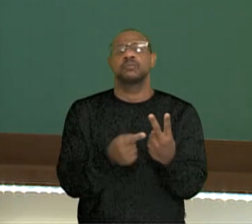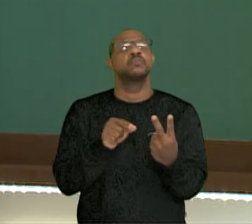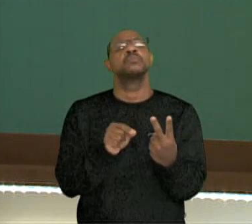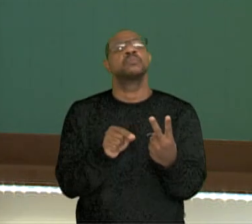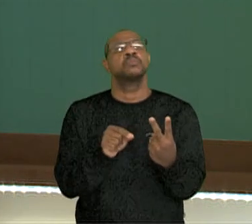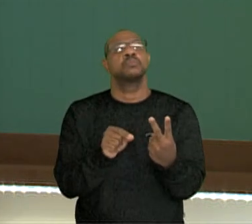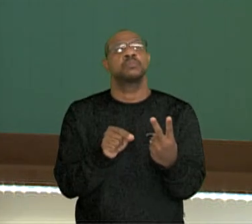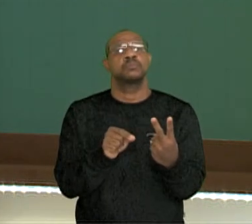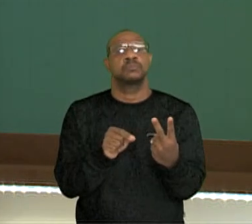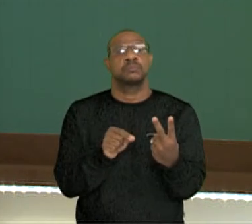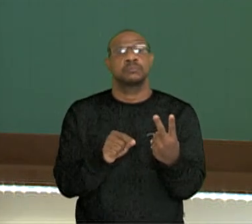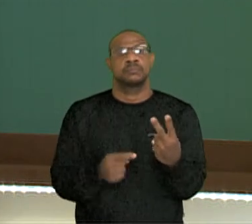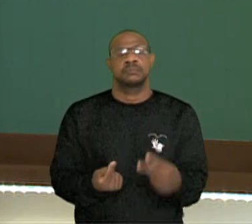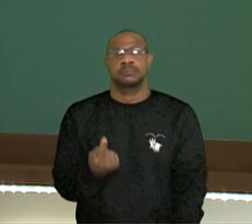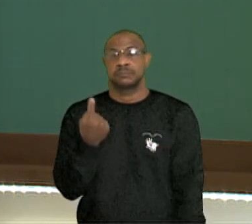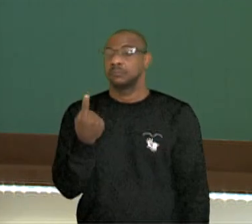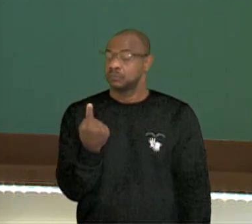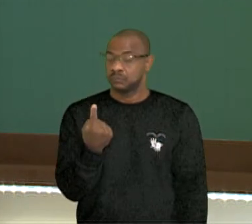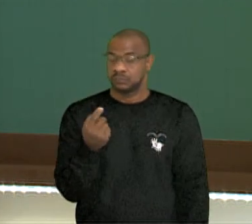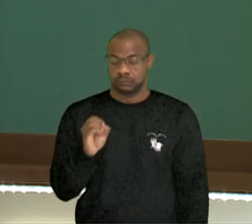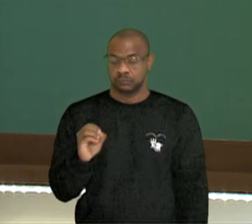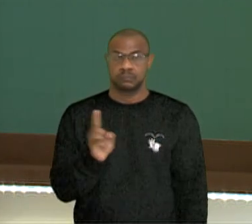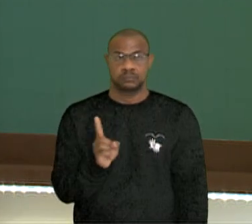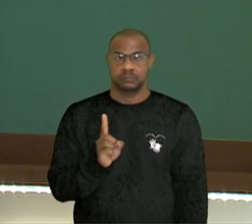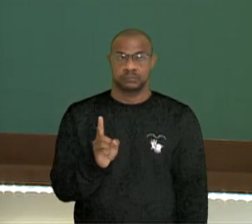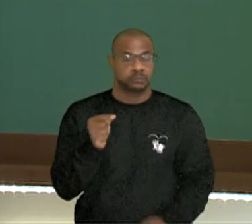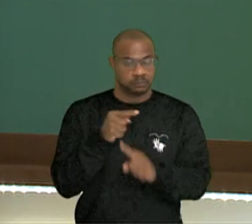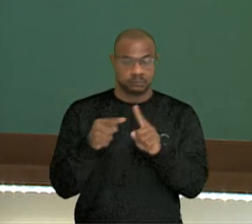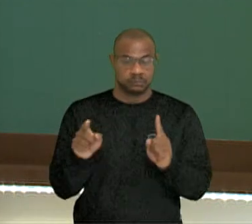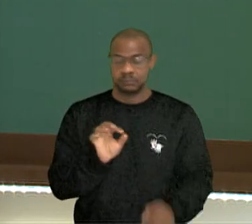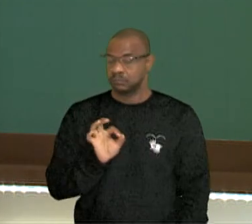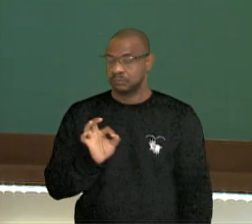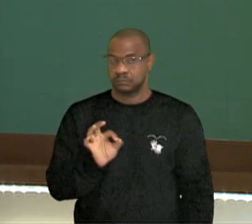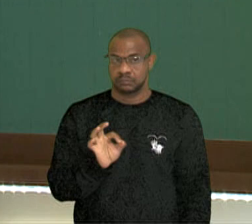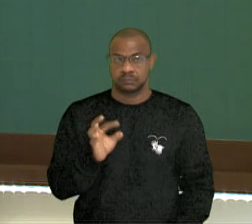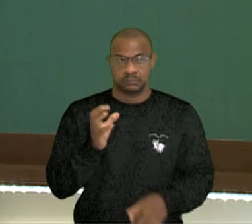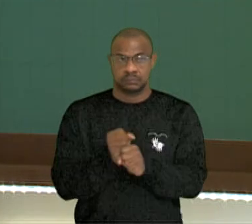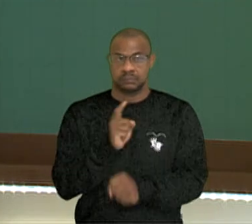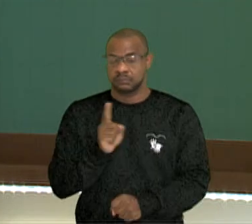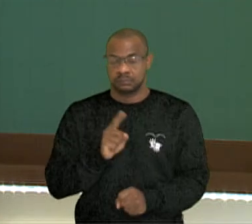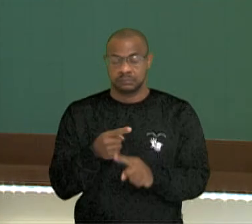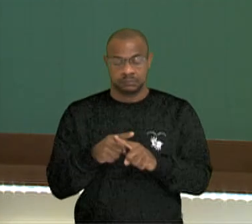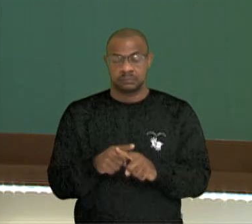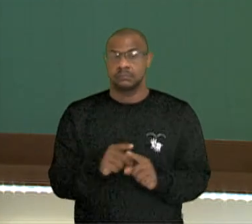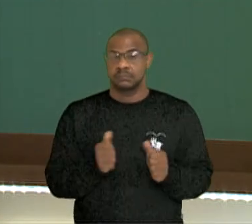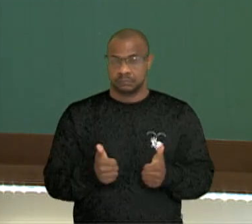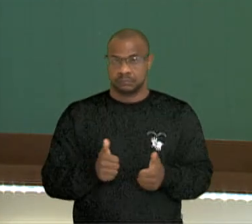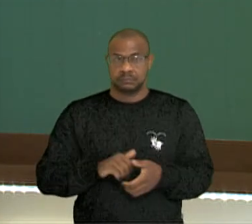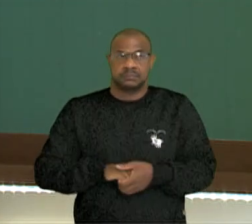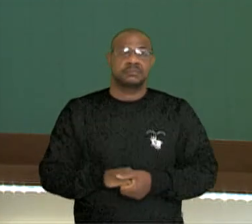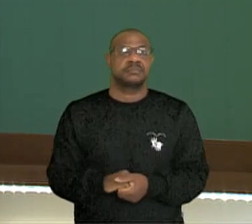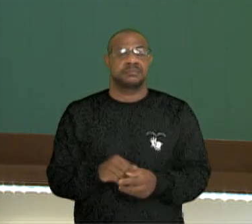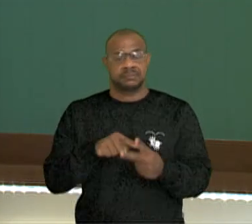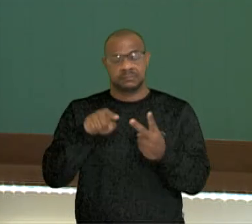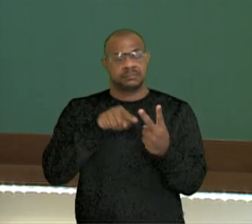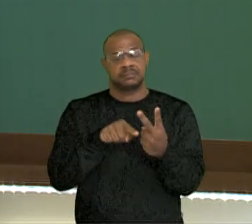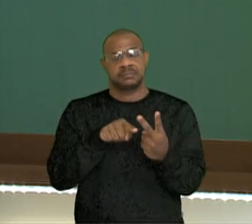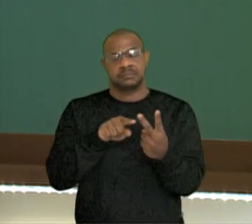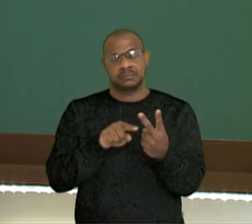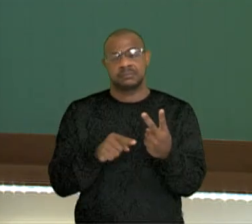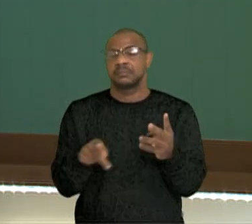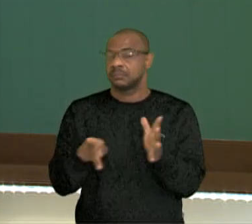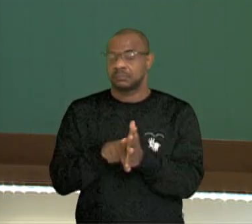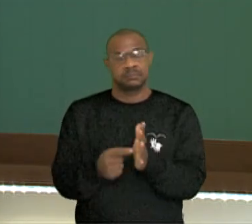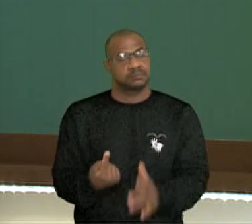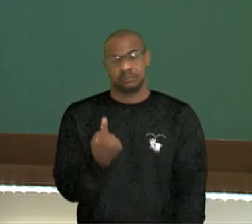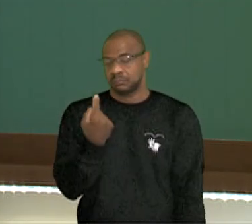não é zero, pelo amor de Deus. Não é meio também, não é soma, é multiplicação. Então, raiz quadrada de 1 é o